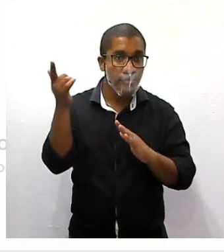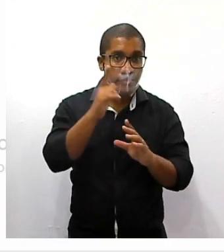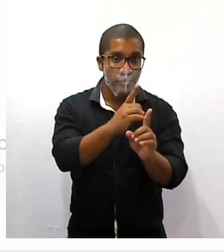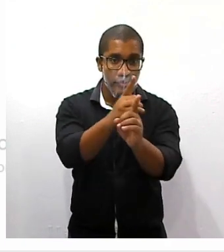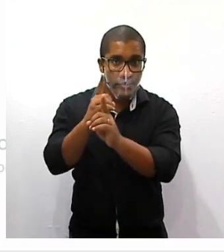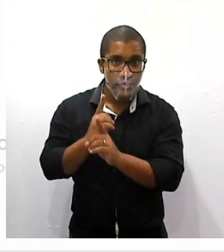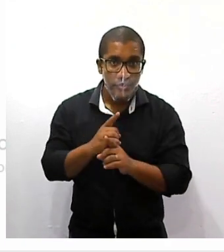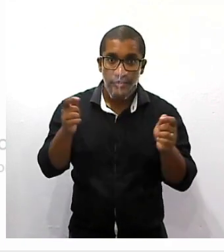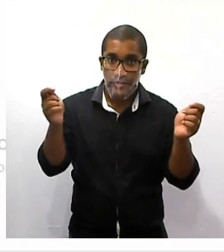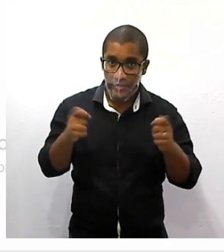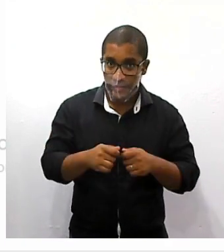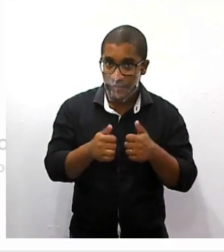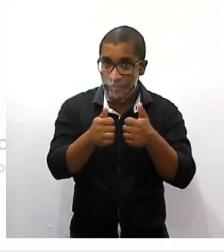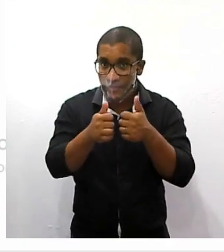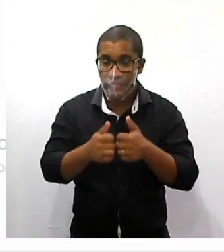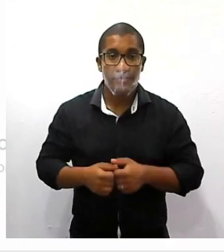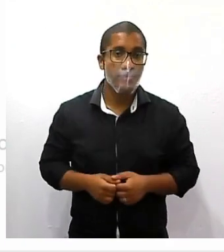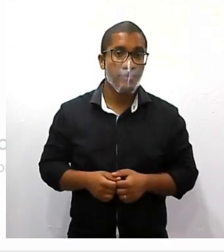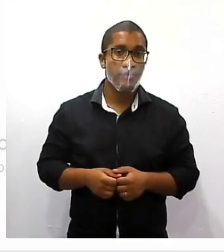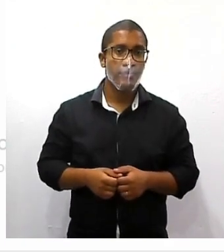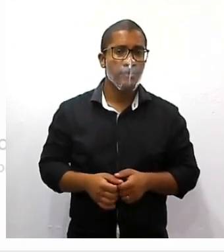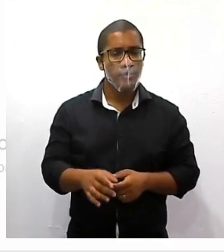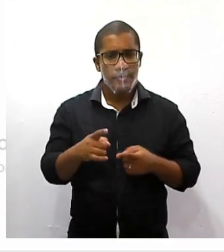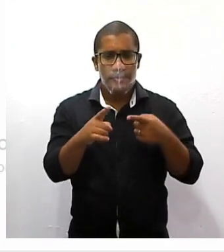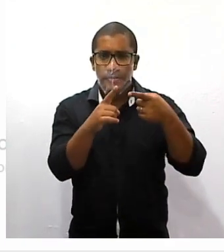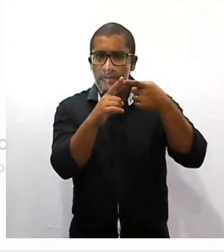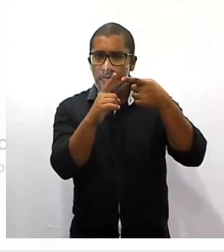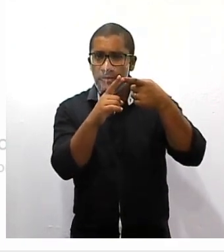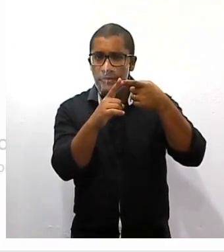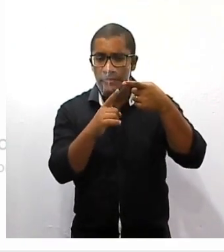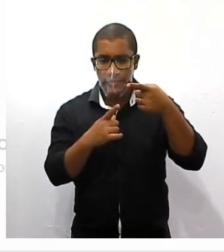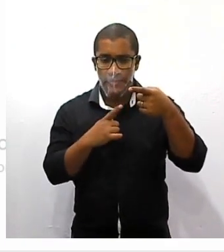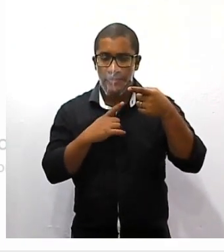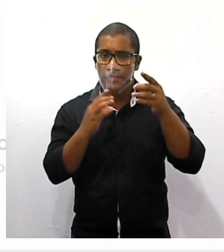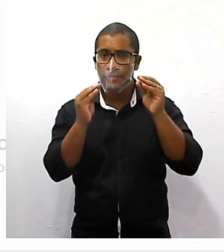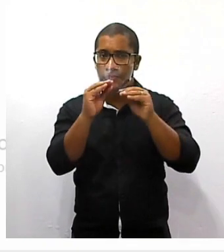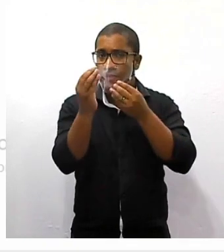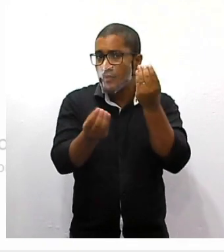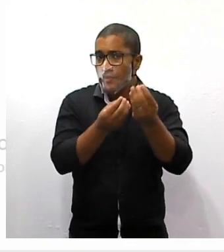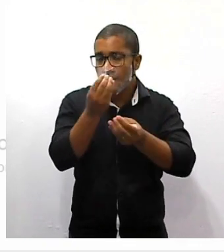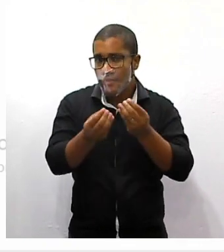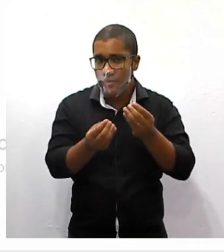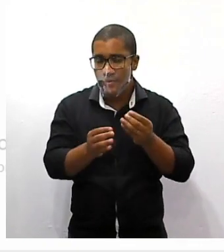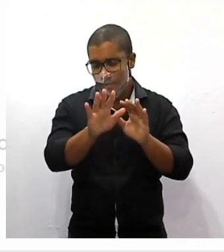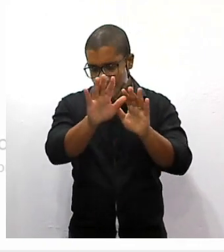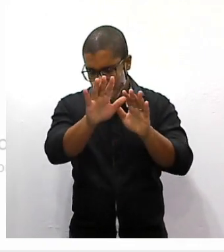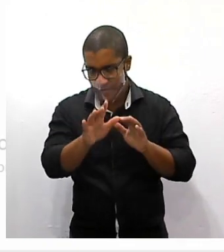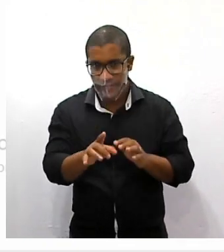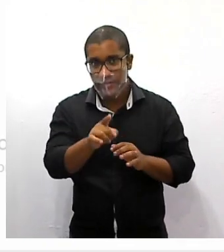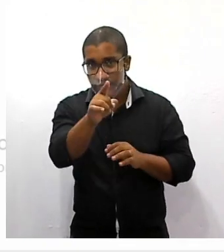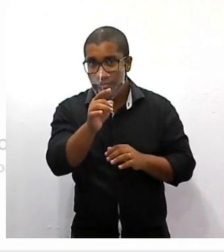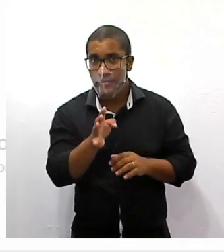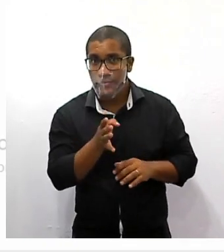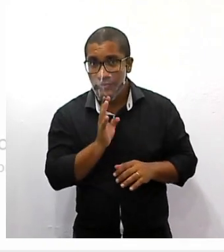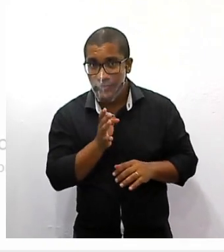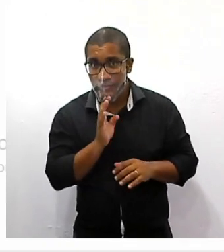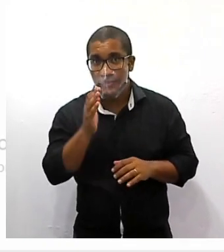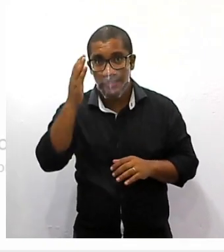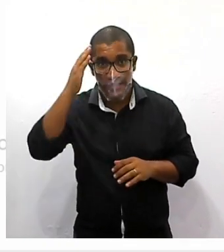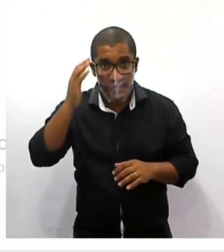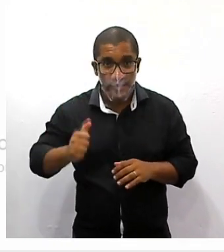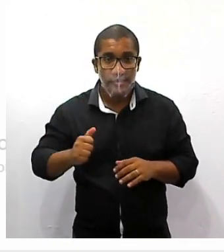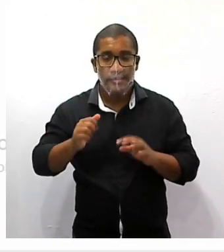qual situação você vai utilizar. Vejam, o primeiro caso, ele é utilizado quando você tem o conhecimento